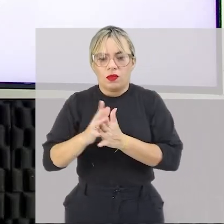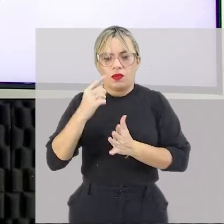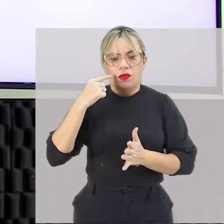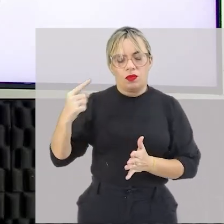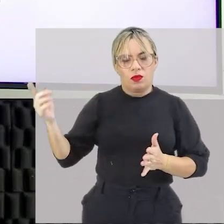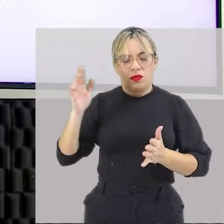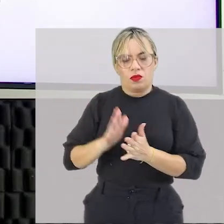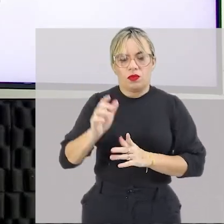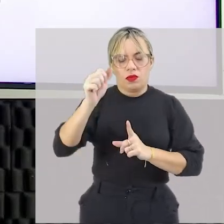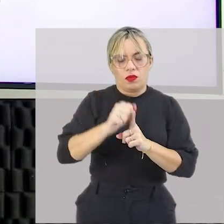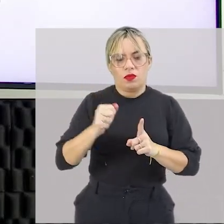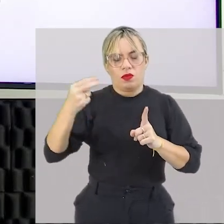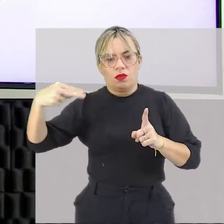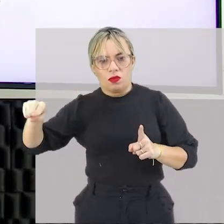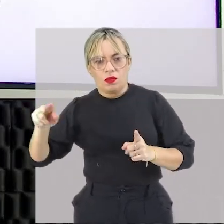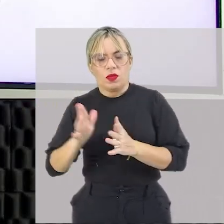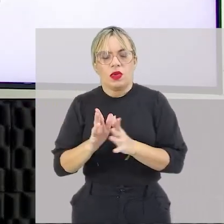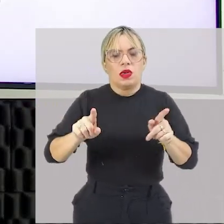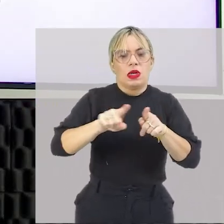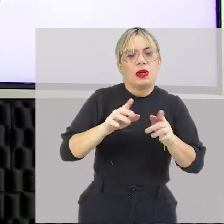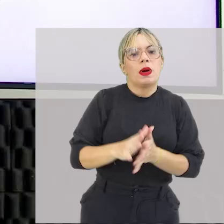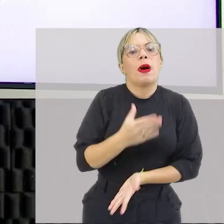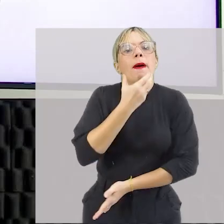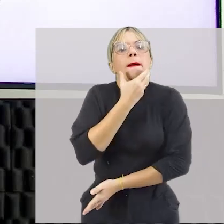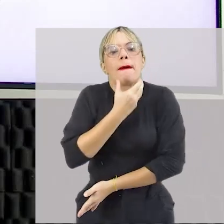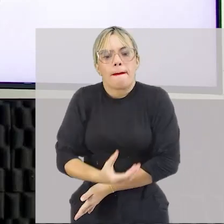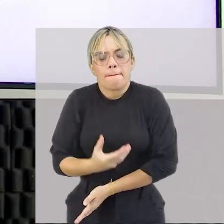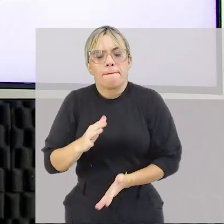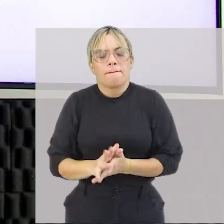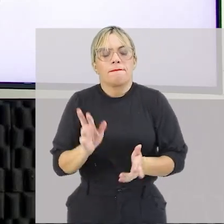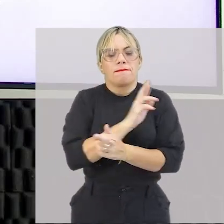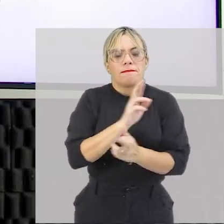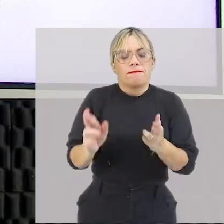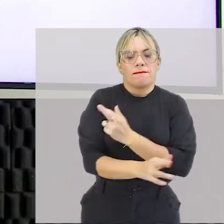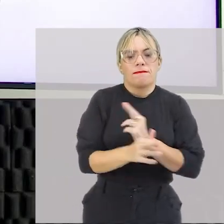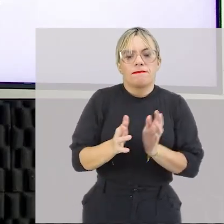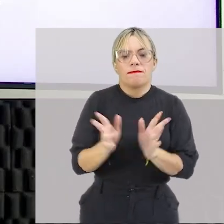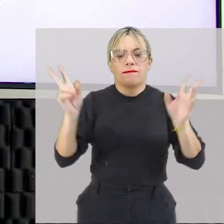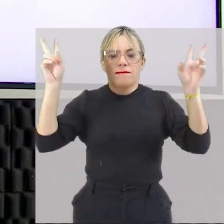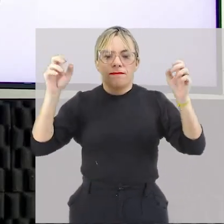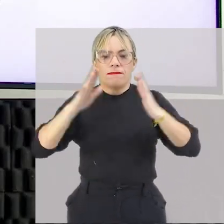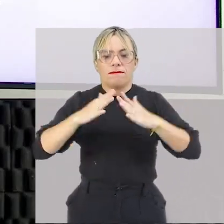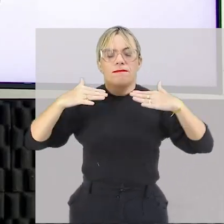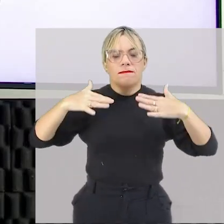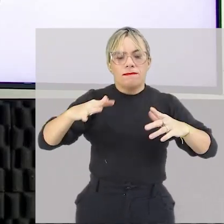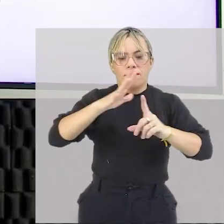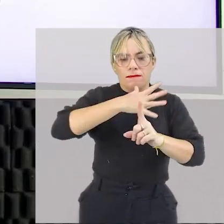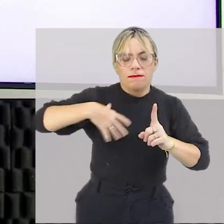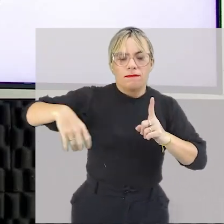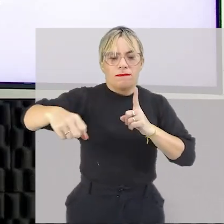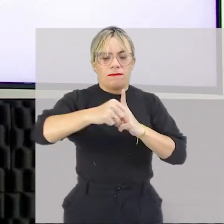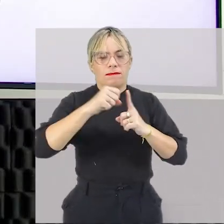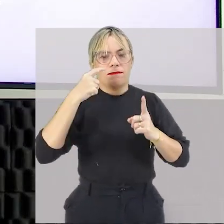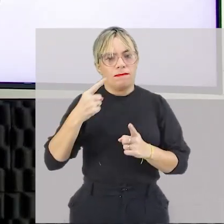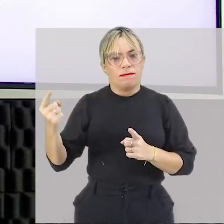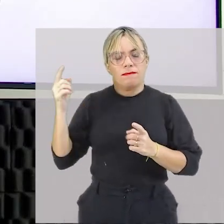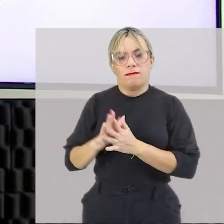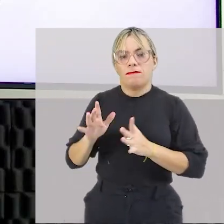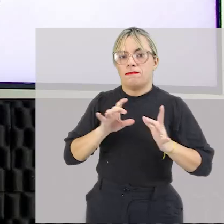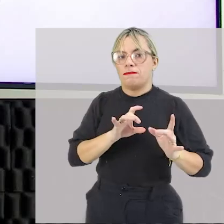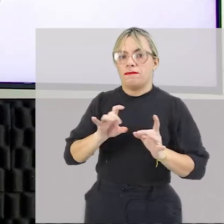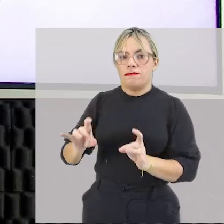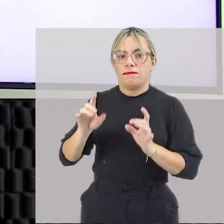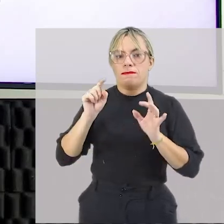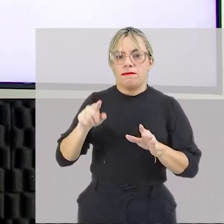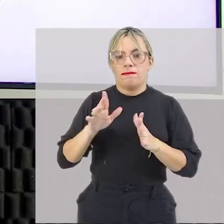em dezembro na prova da UEMA que tratem desses assuntos relacionados a movimentos sociais. Nesse caso, a gente especificou, a gente está falando